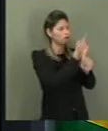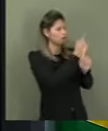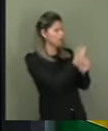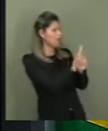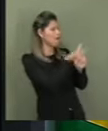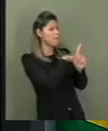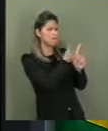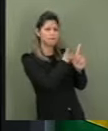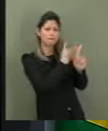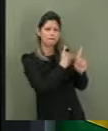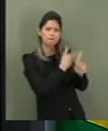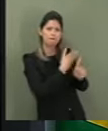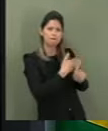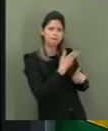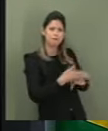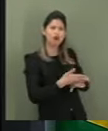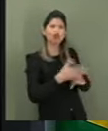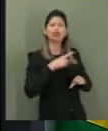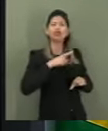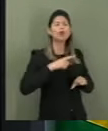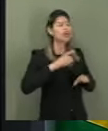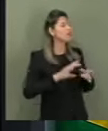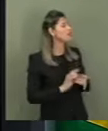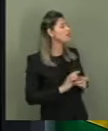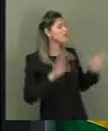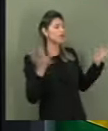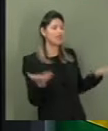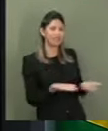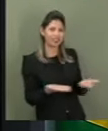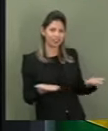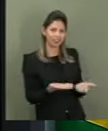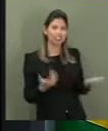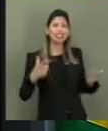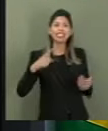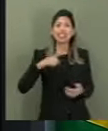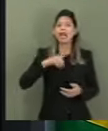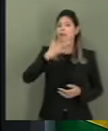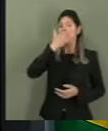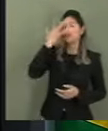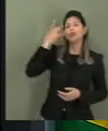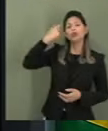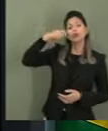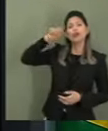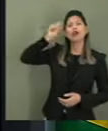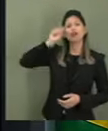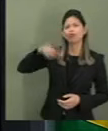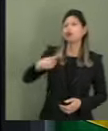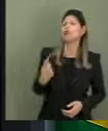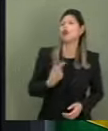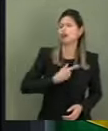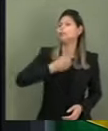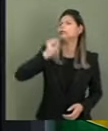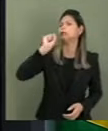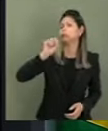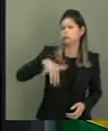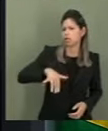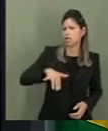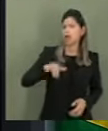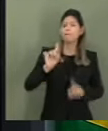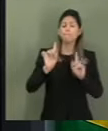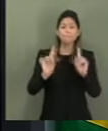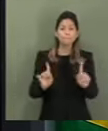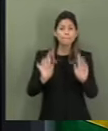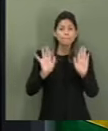da resistência e de dias melhores. Lanceiros negros, sim. Sou um lanceiro negro, de ontem, de hoje e